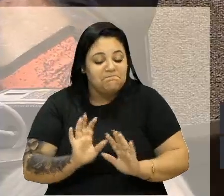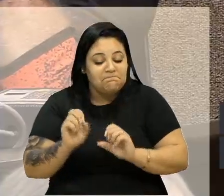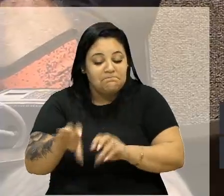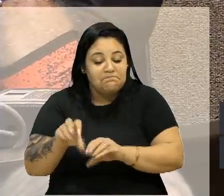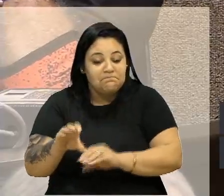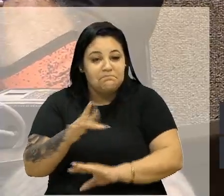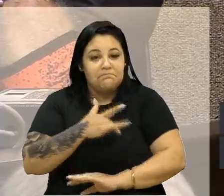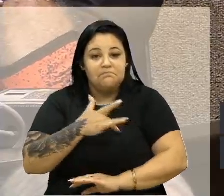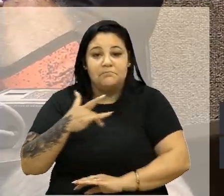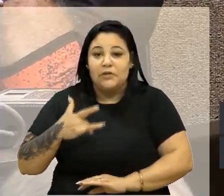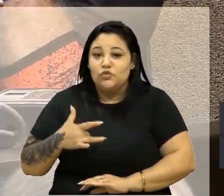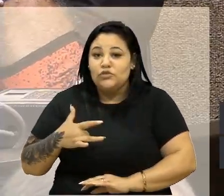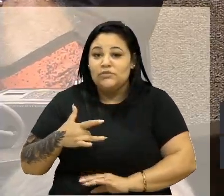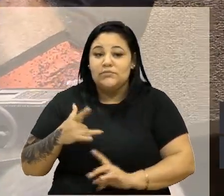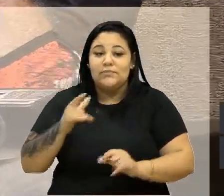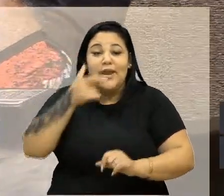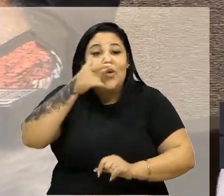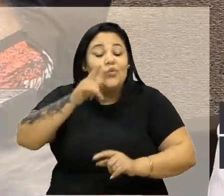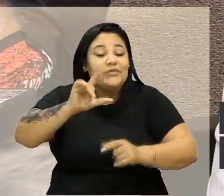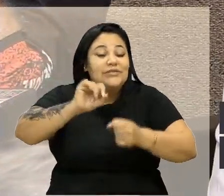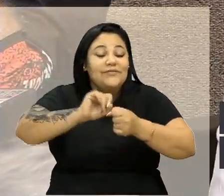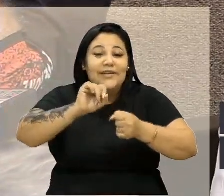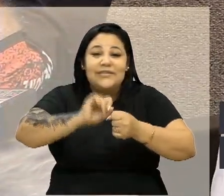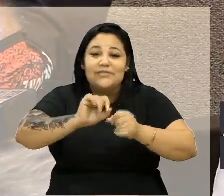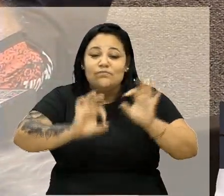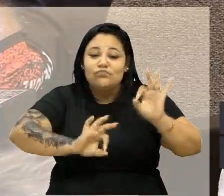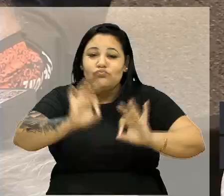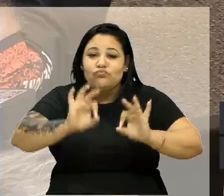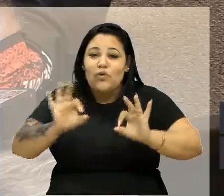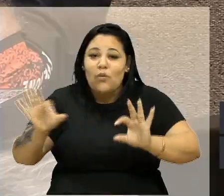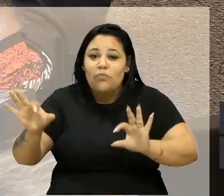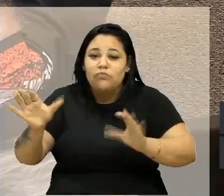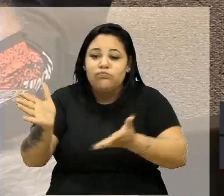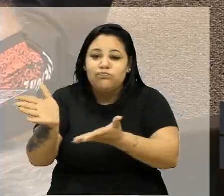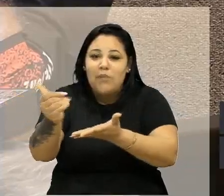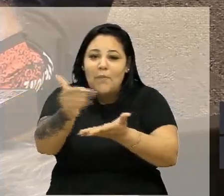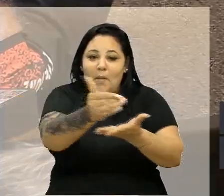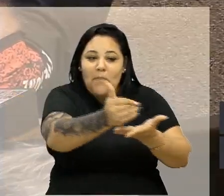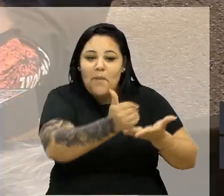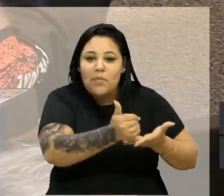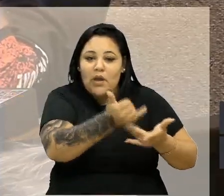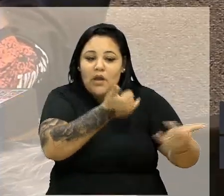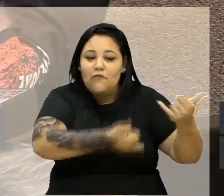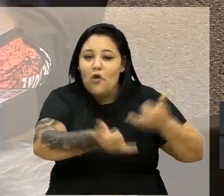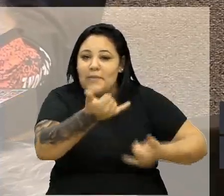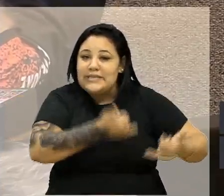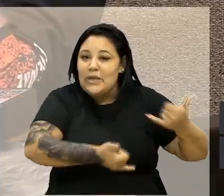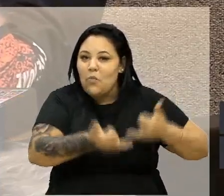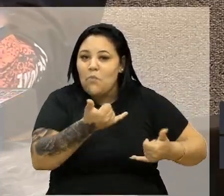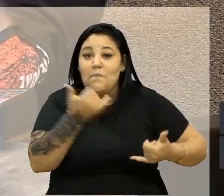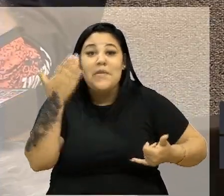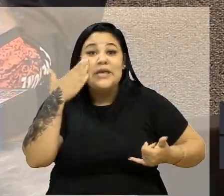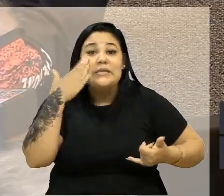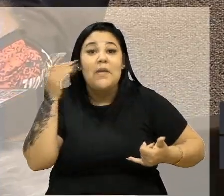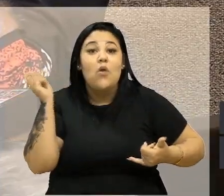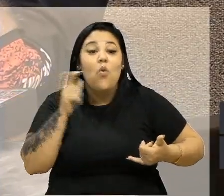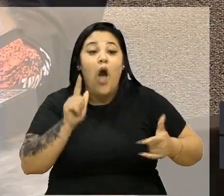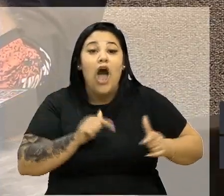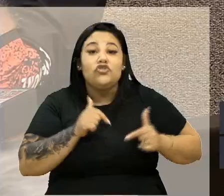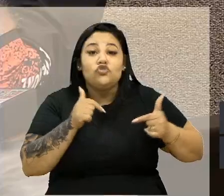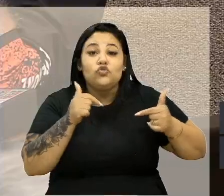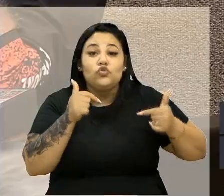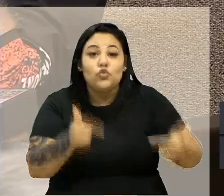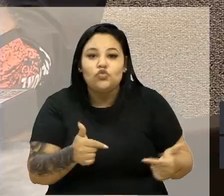saúde, para compilar todos os dados para saber qual a decisão que vai ser